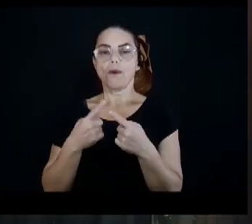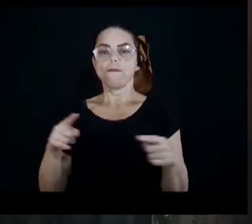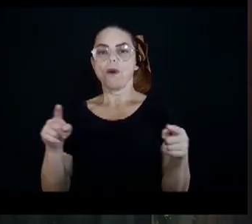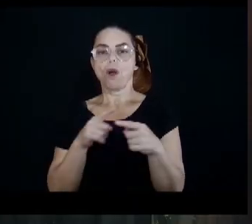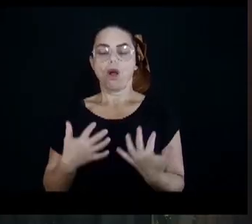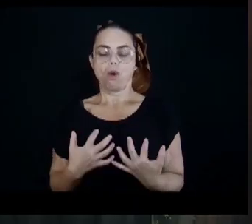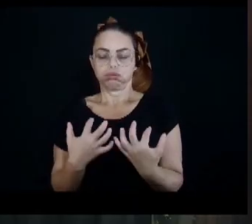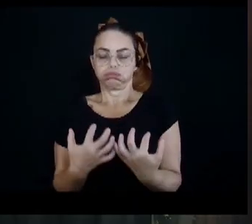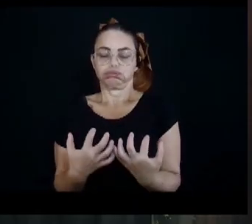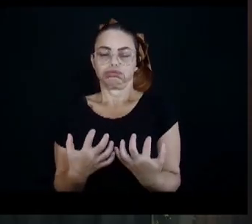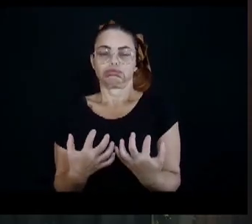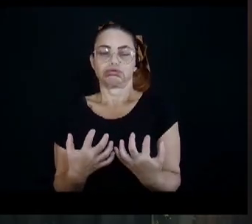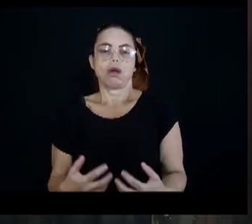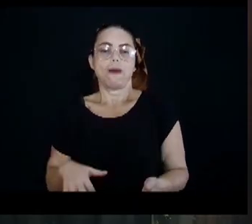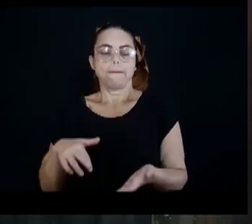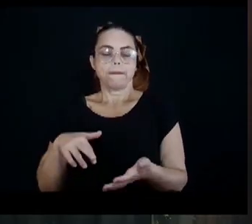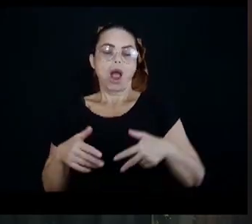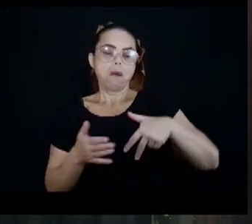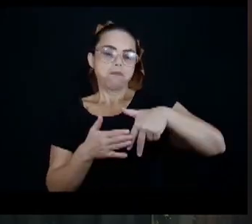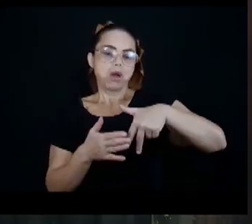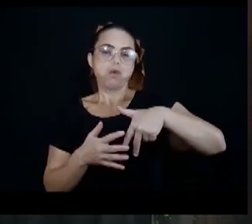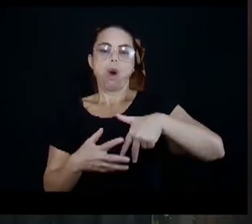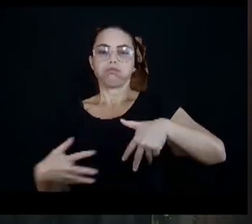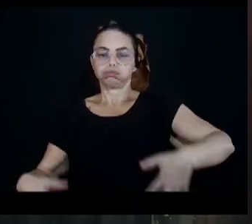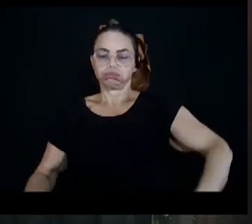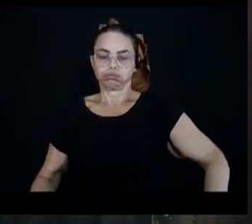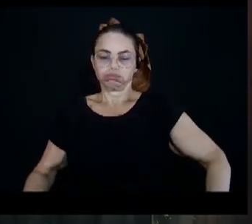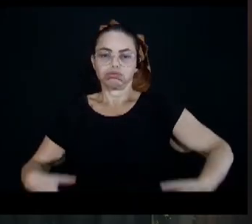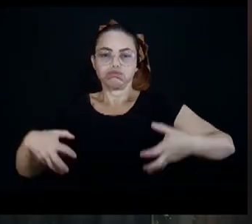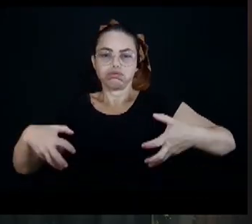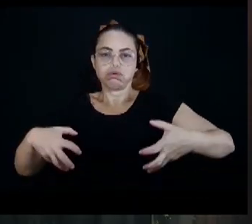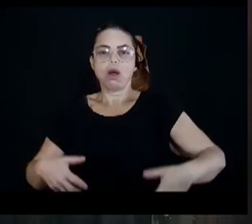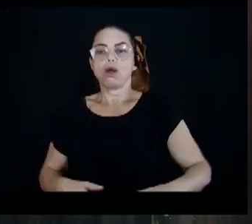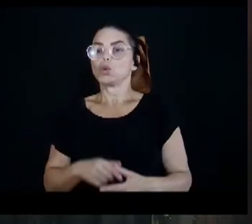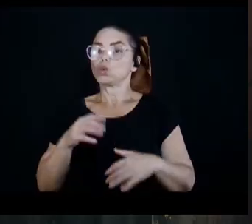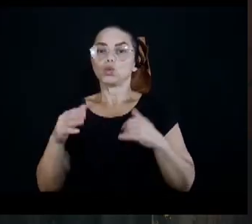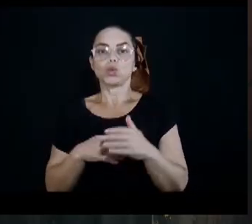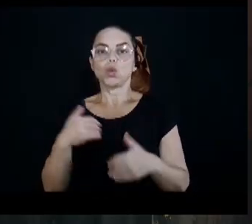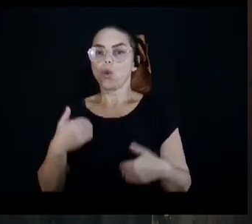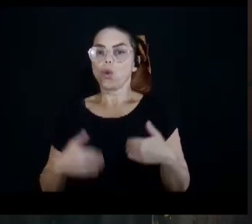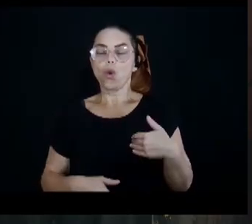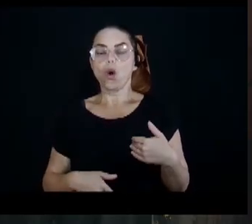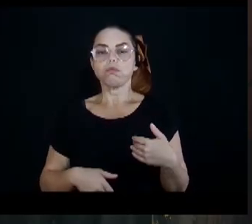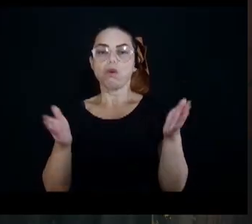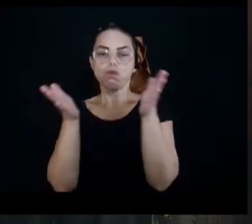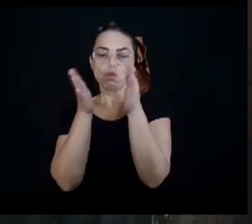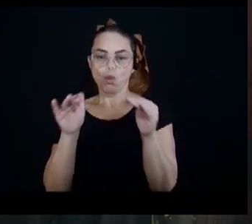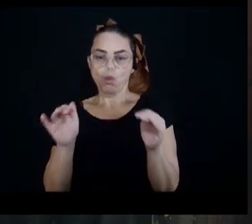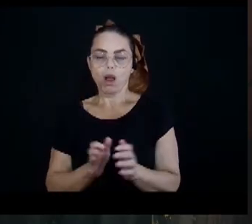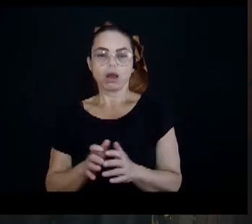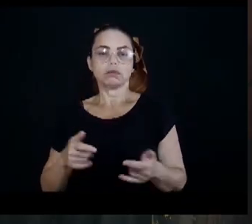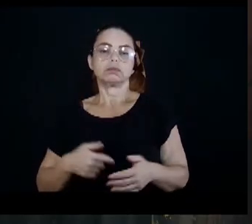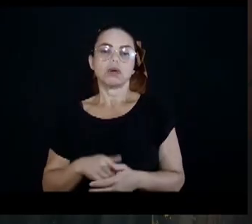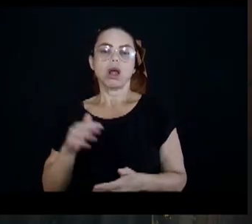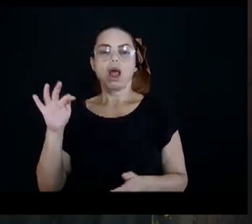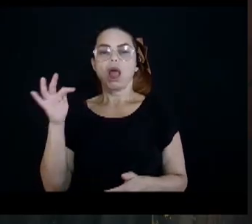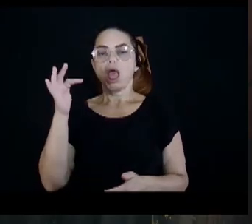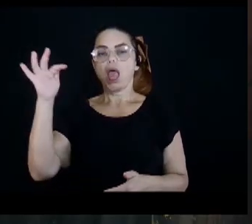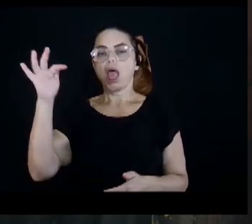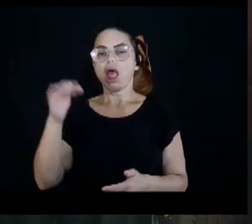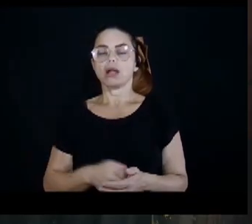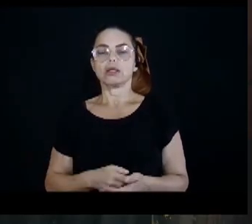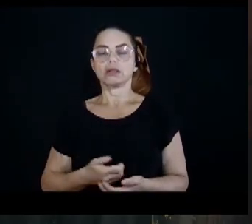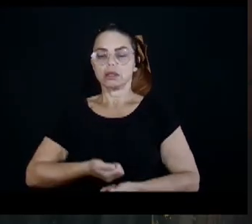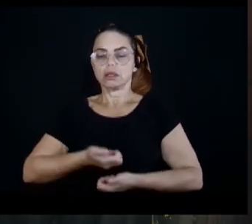fortes e pessoas reais, do mundo real. Então, assim, virou filosófico até, né? Virou poema. E a gente